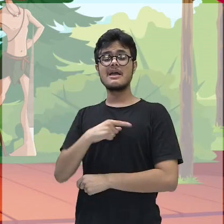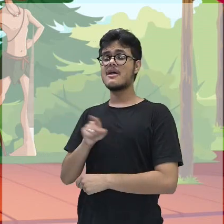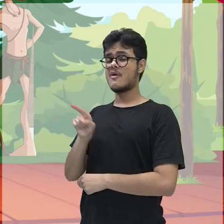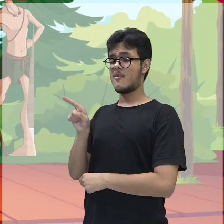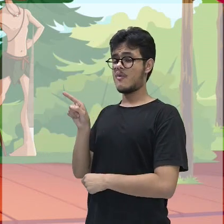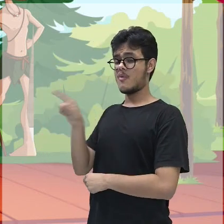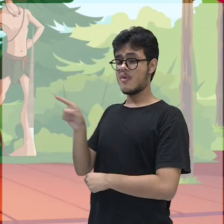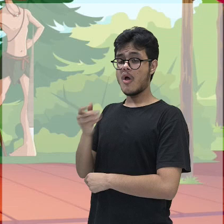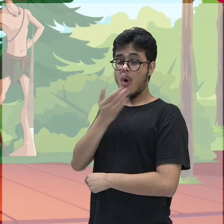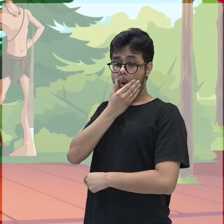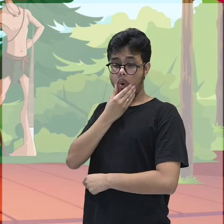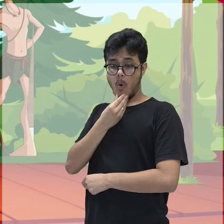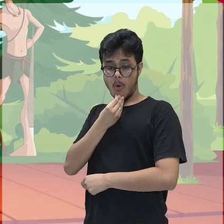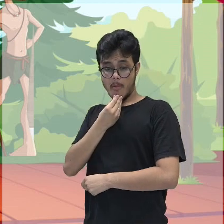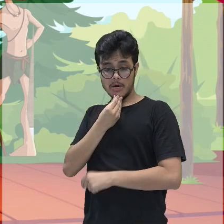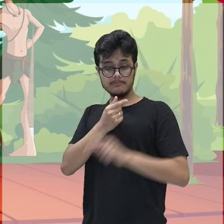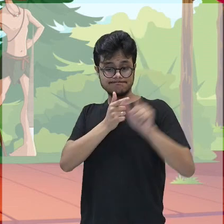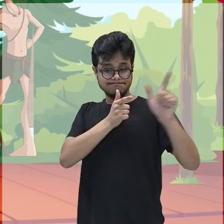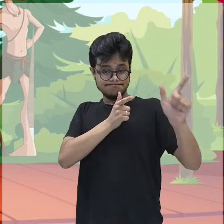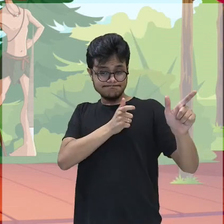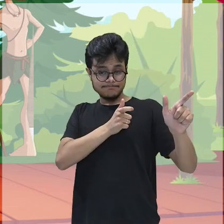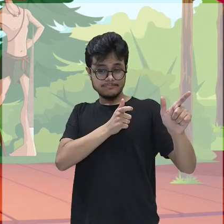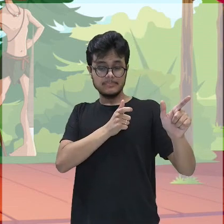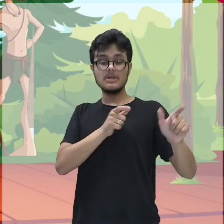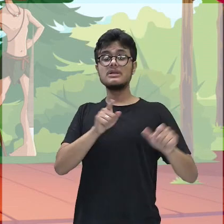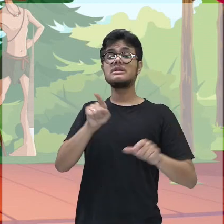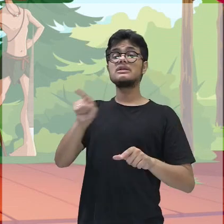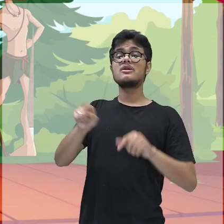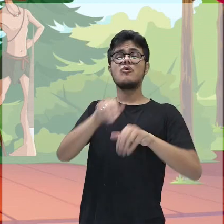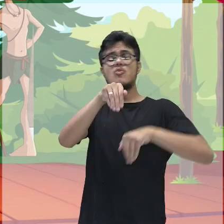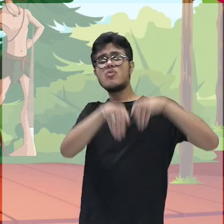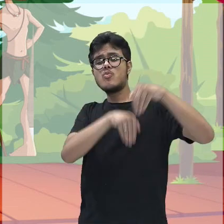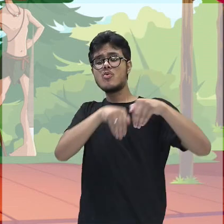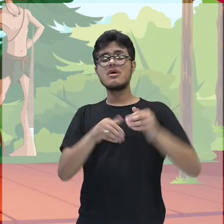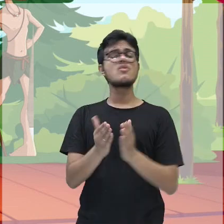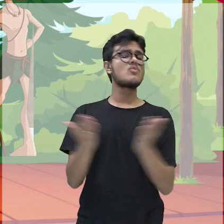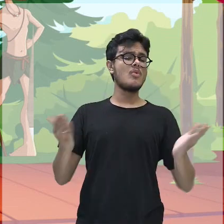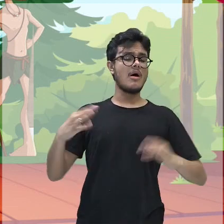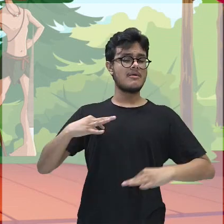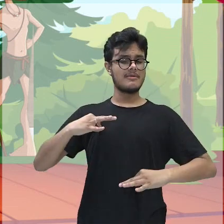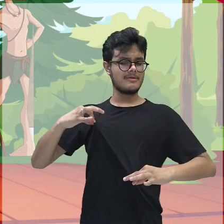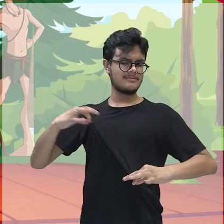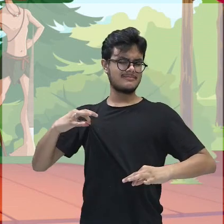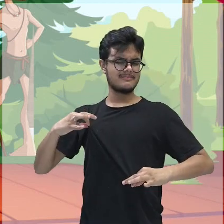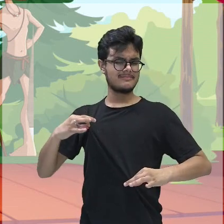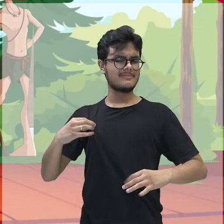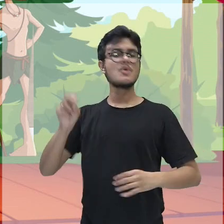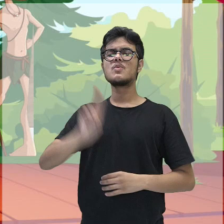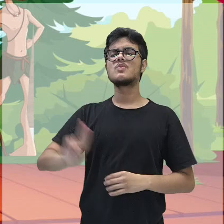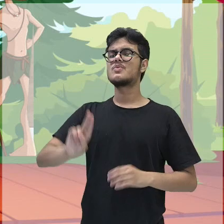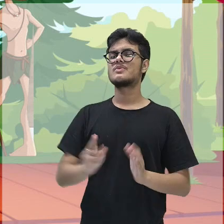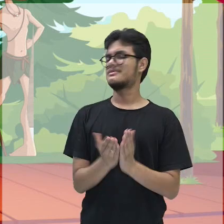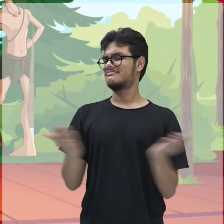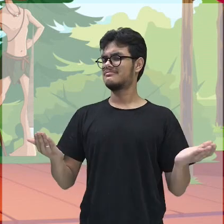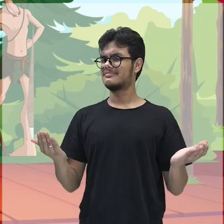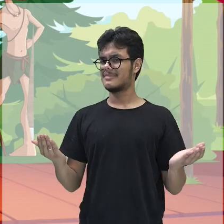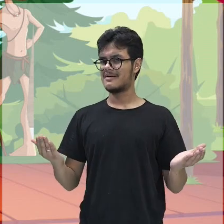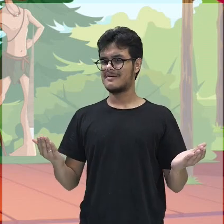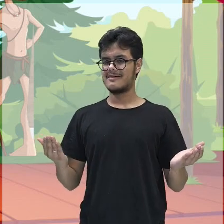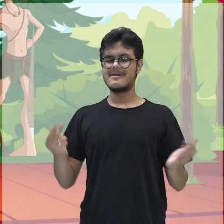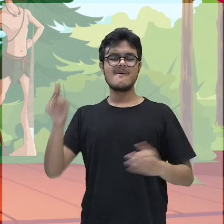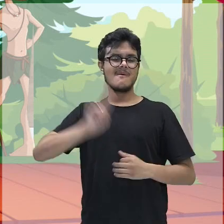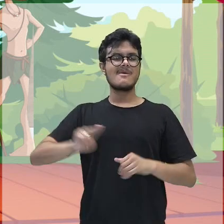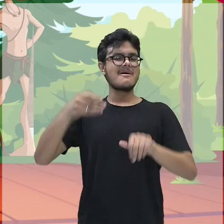caçador e o nosso Curupira estão usando? Qual é o figurino que eles estão utilizando para